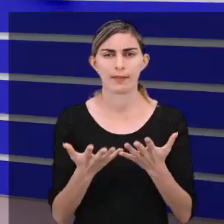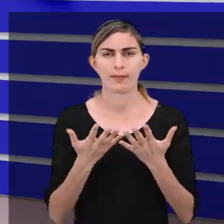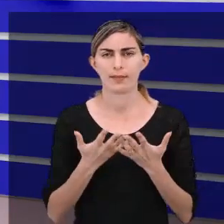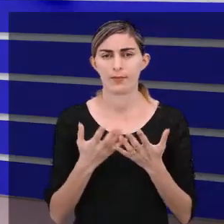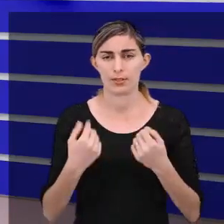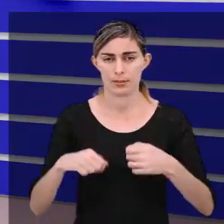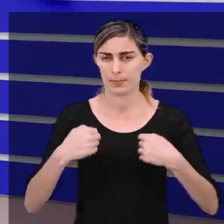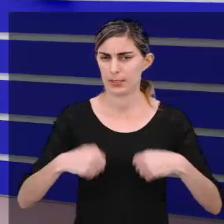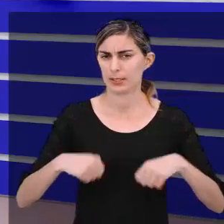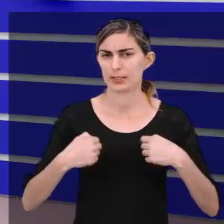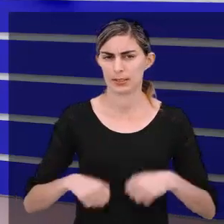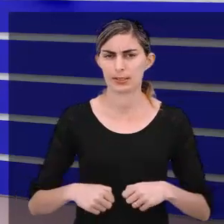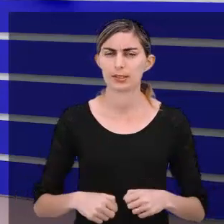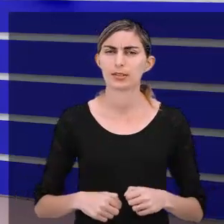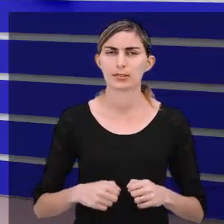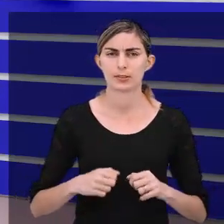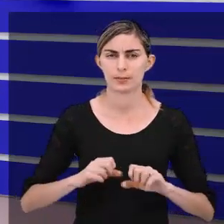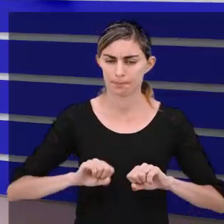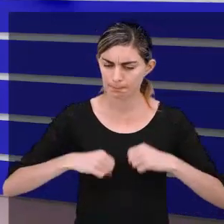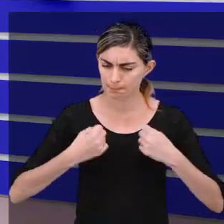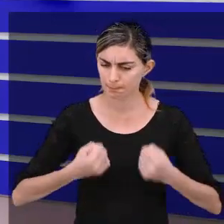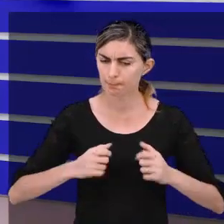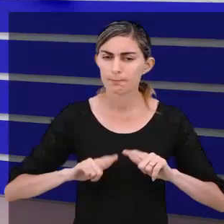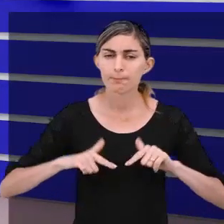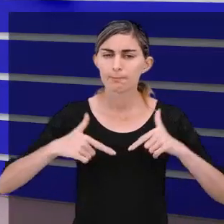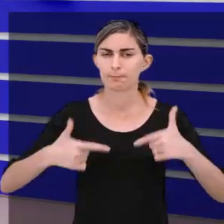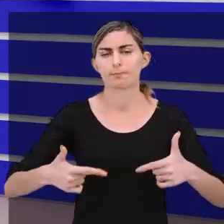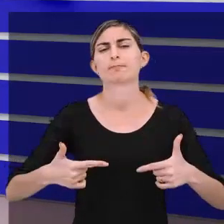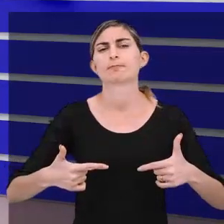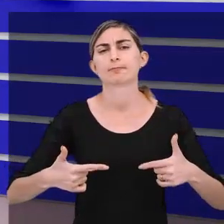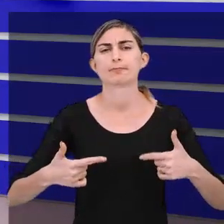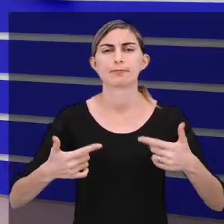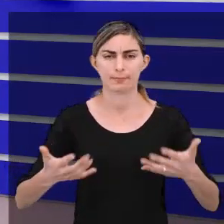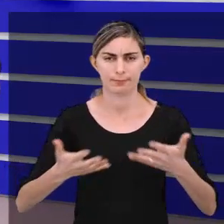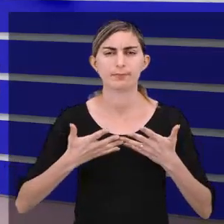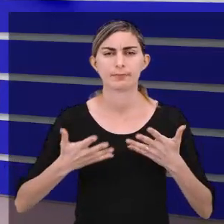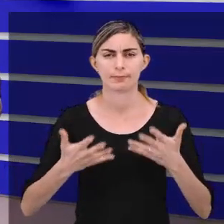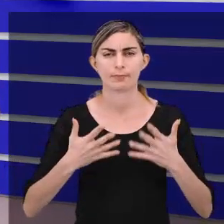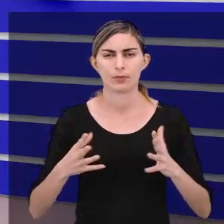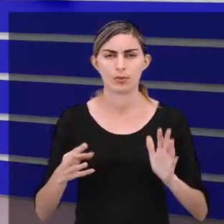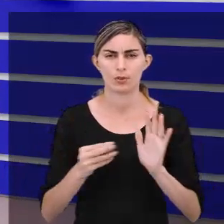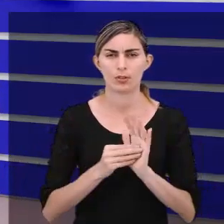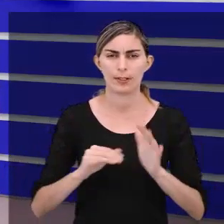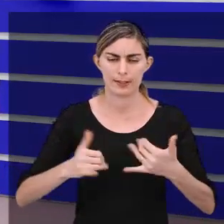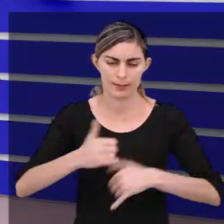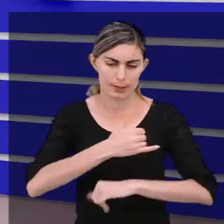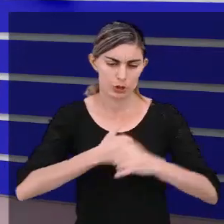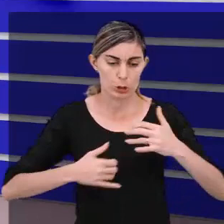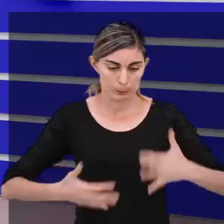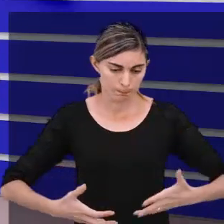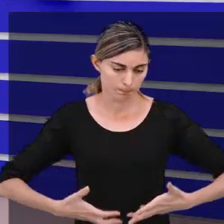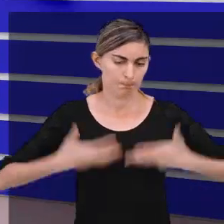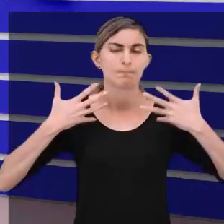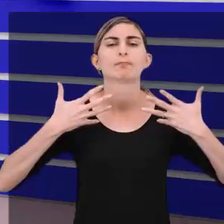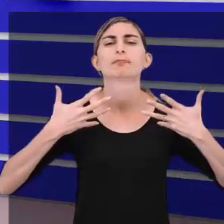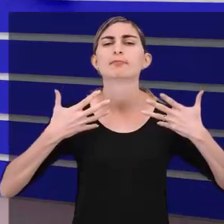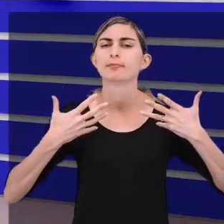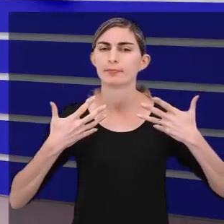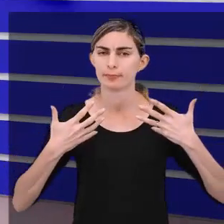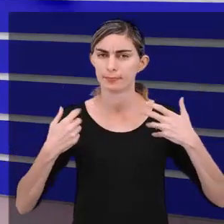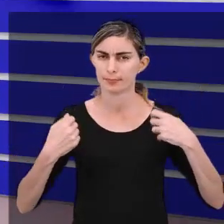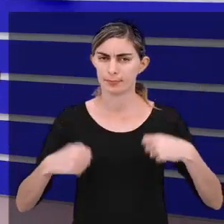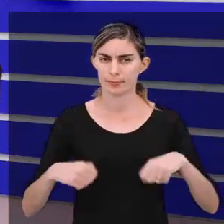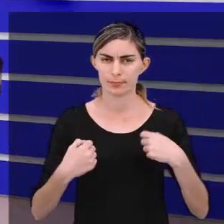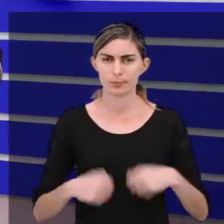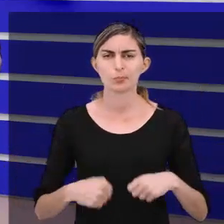estar disposto, você precisa estar disposta, você tem que colocar energia, né? Você tem que